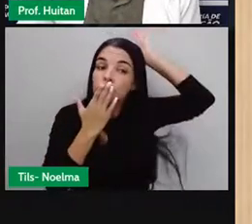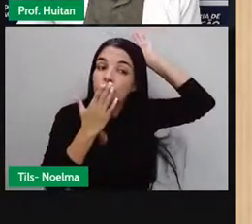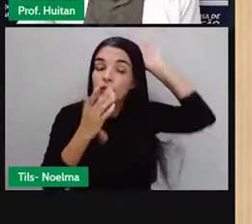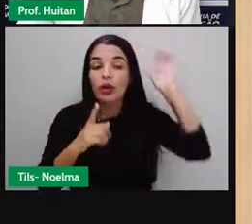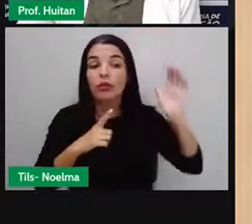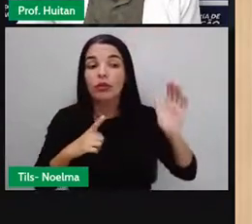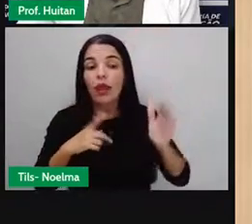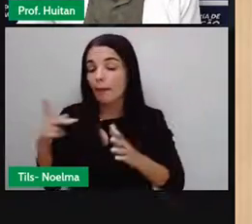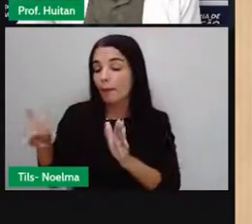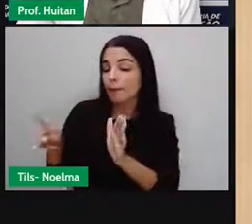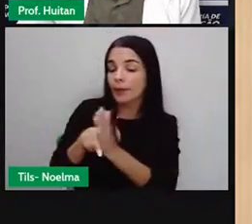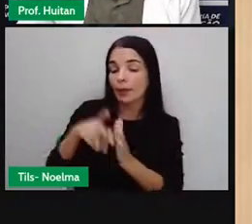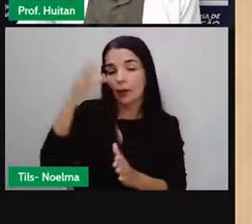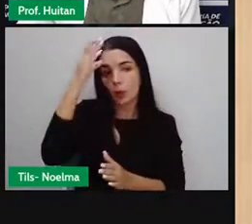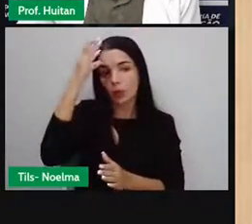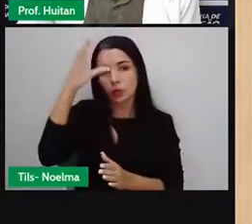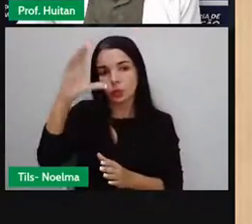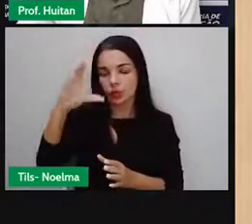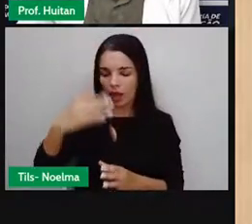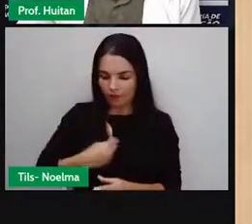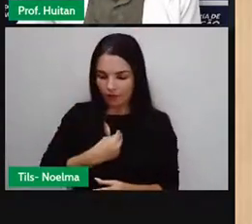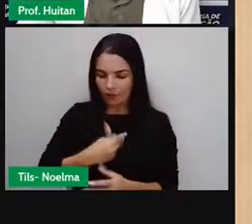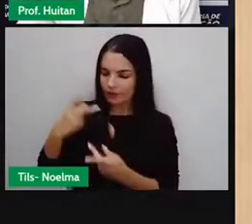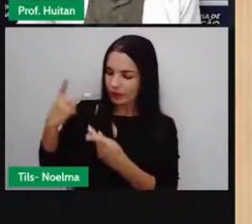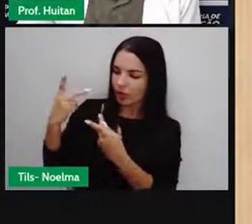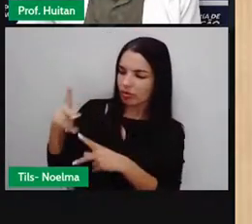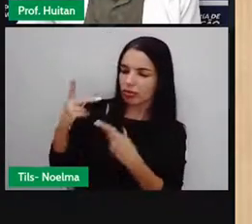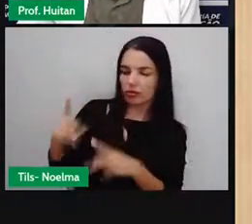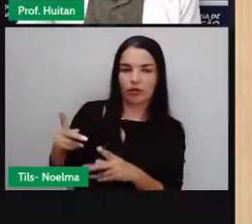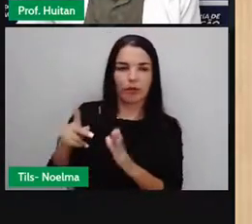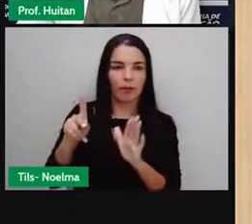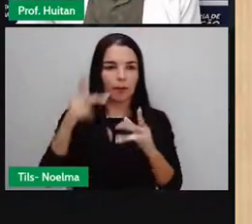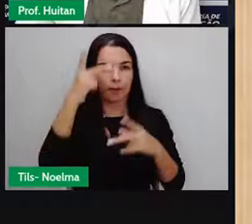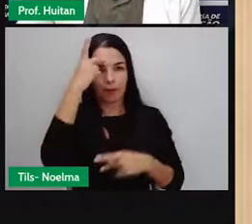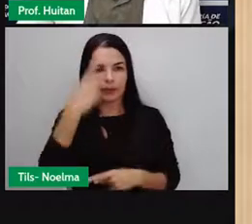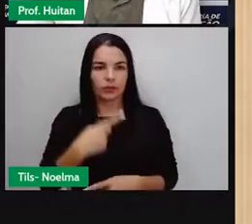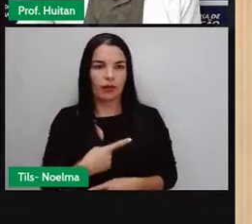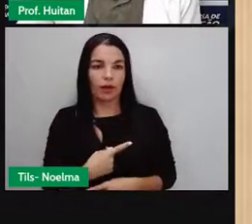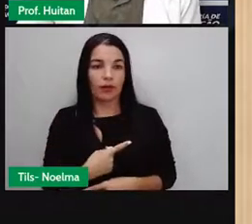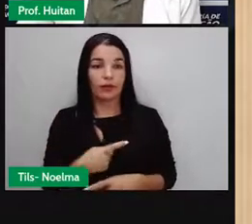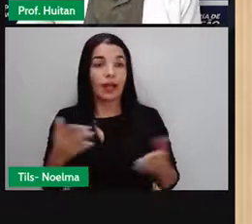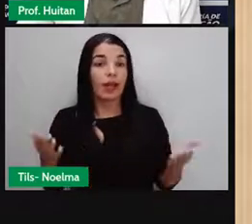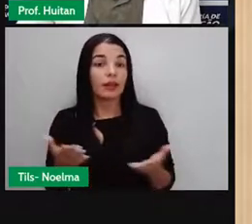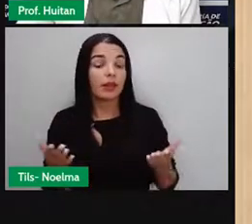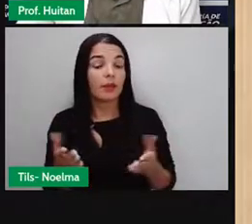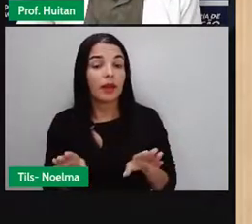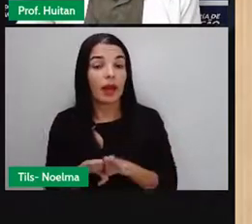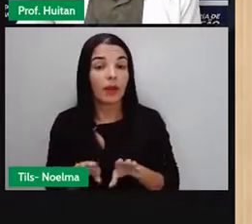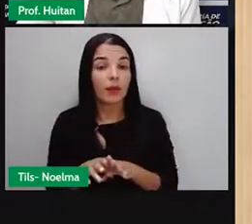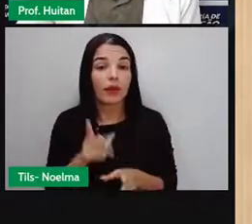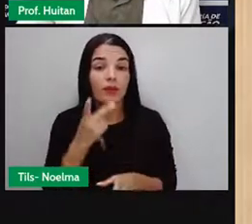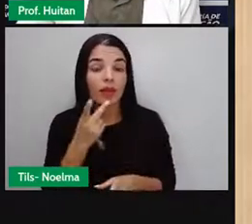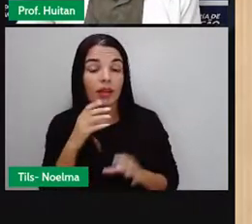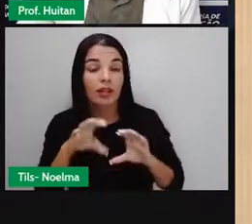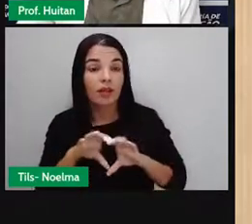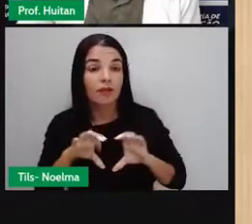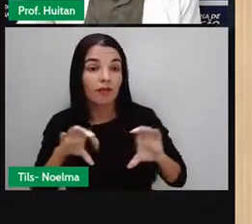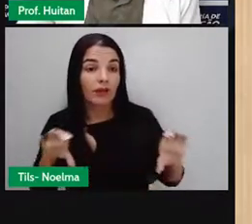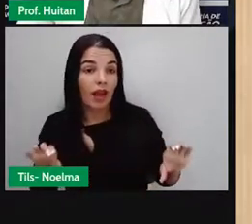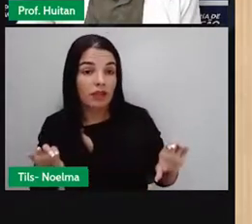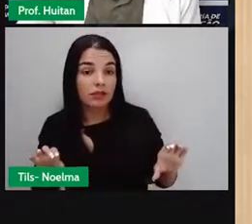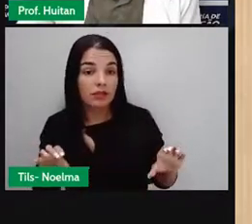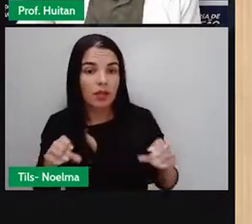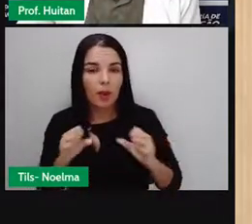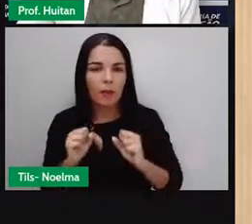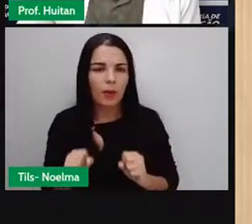cultura, seu modo de vida, que é particular deles. E falando em frases, não é? Já que estamos falando em